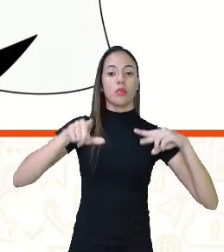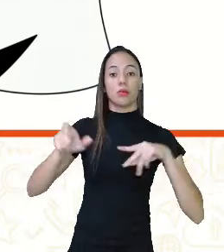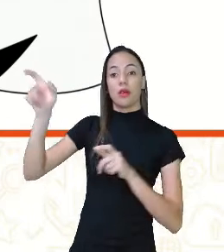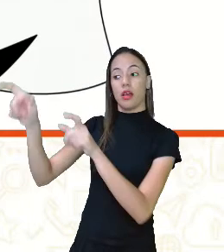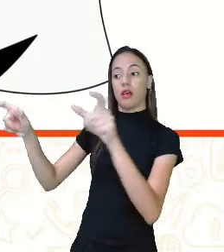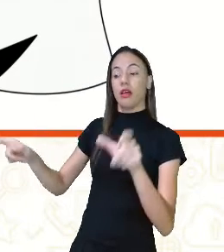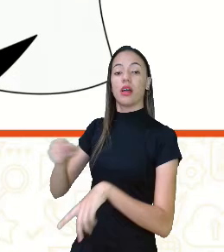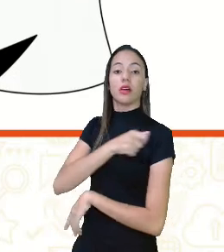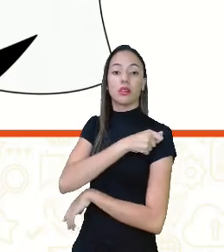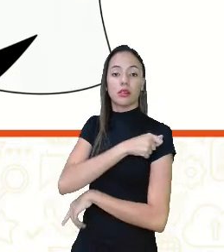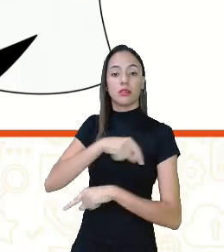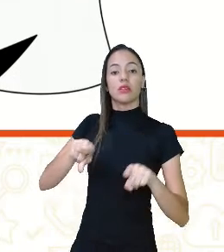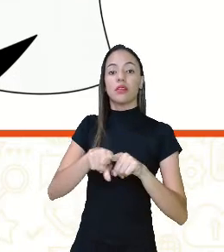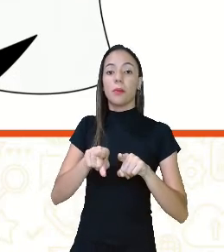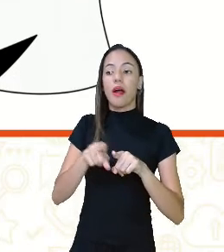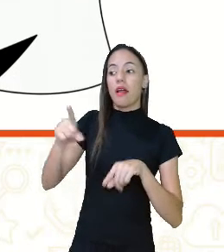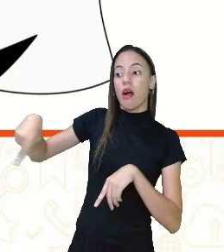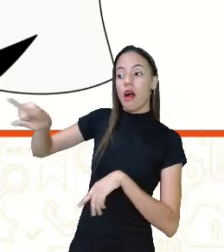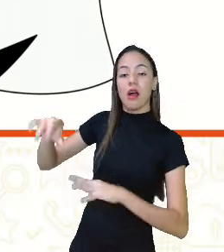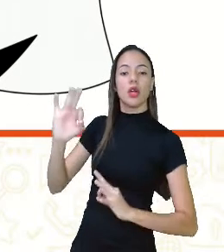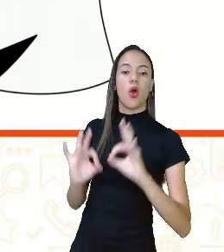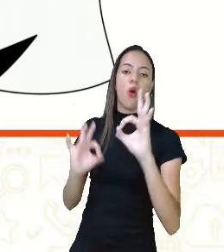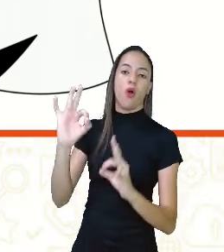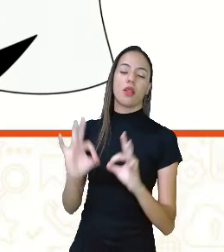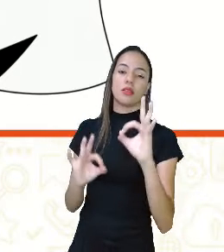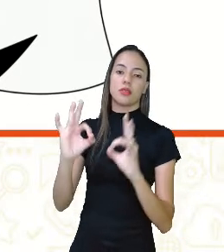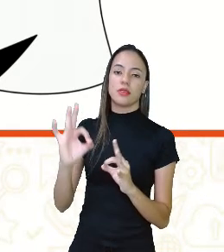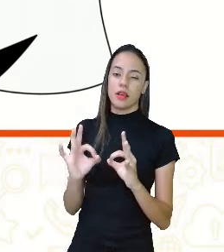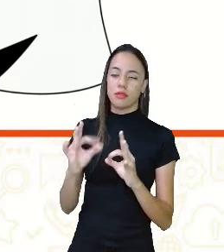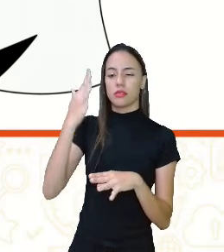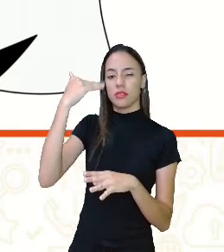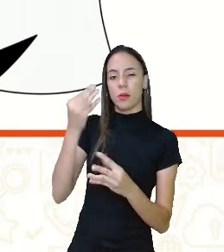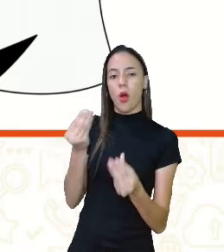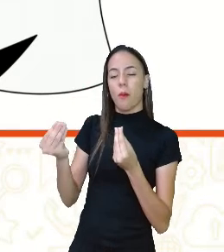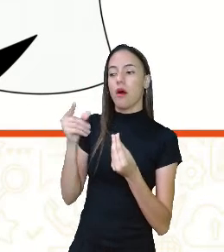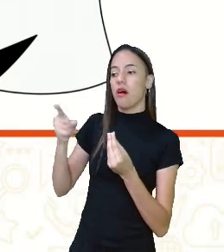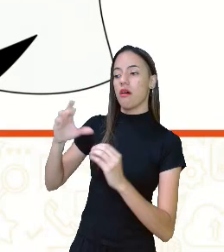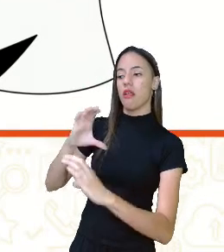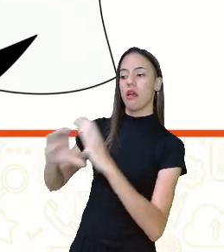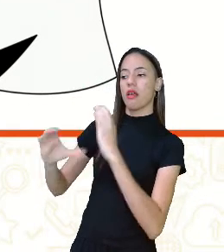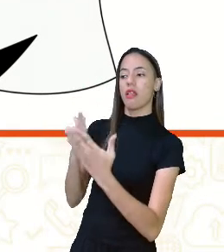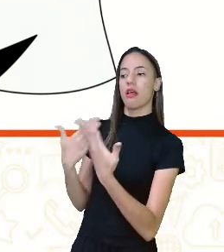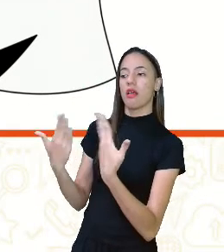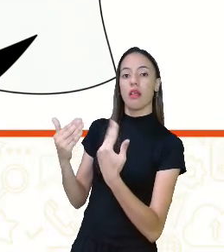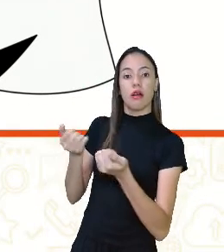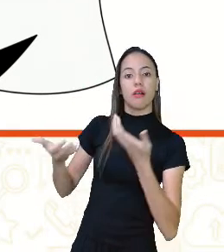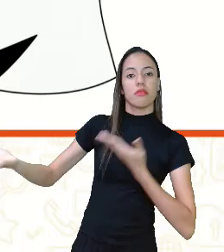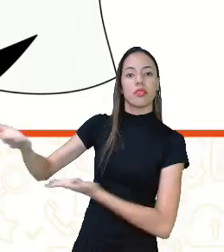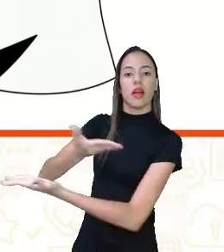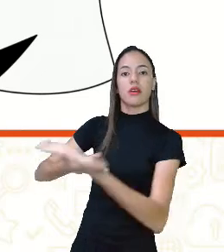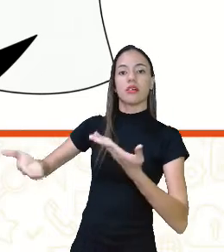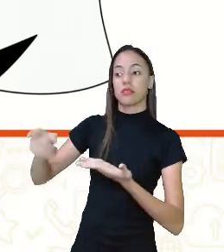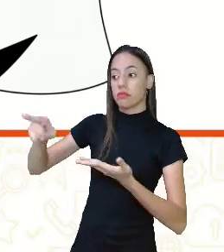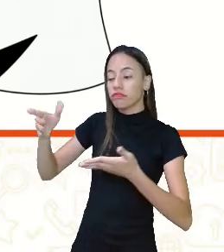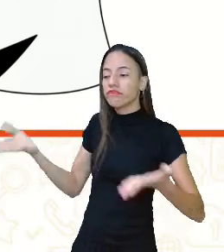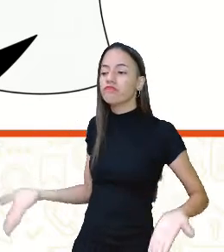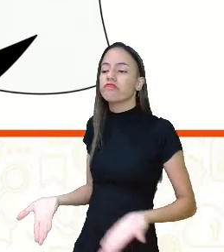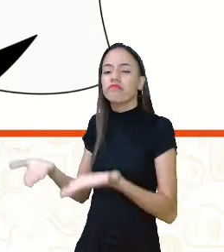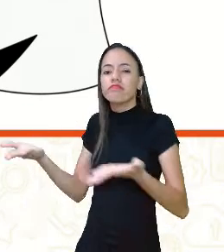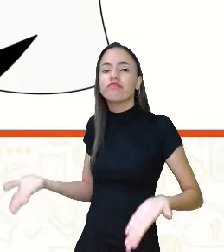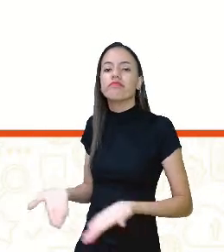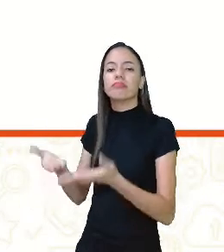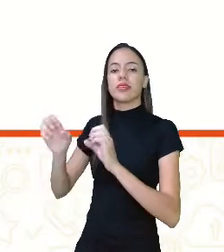assim, conseguir organizá-los, saber como comunicar e interagir, motivá-los